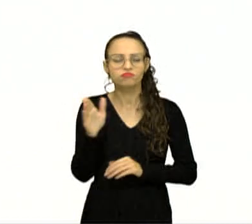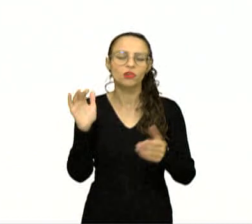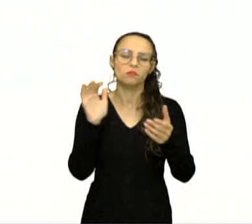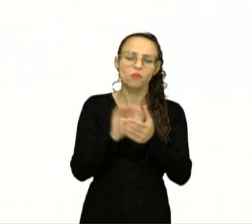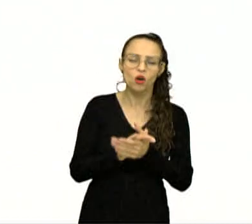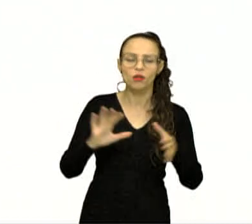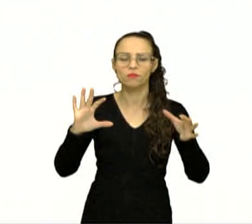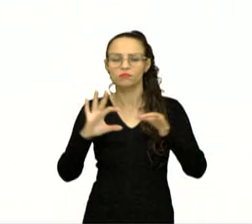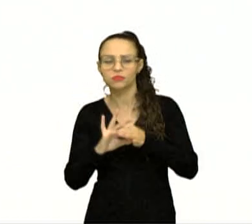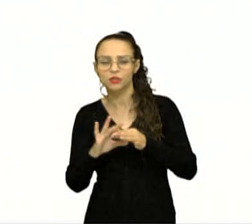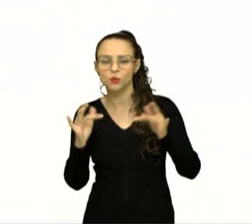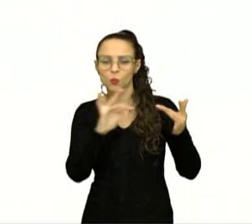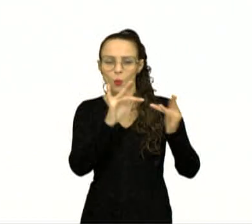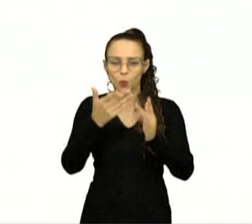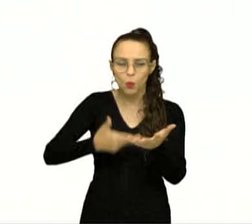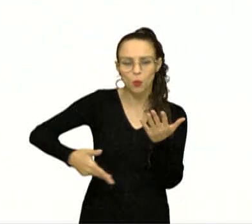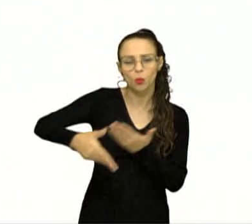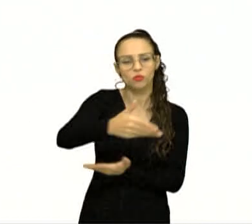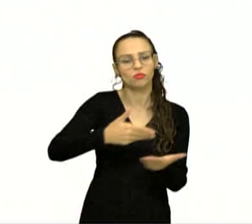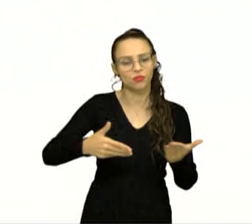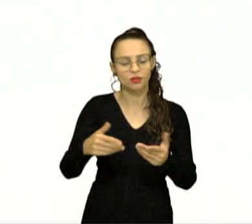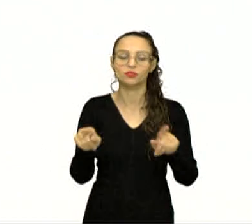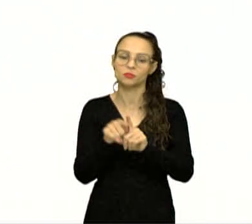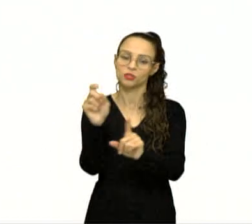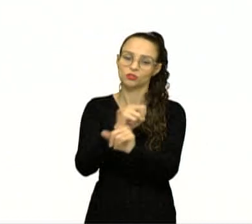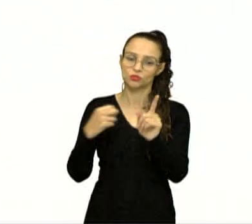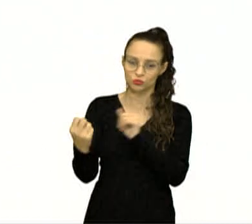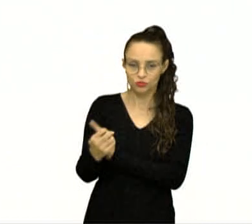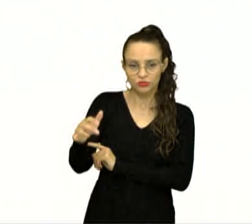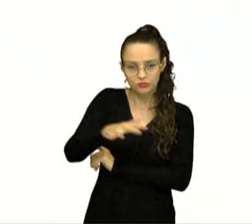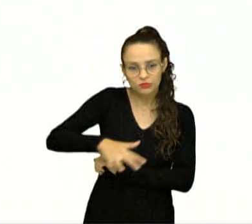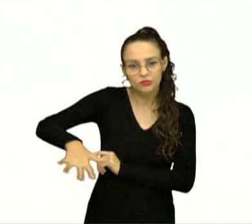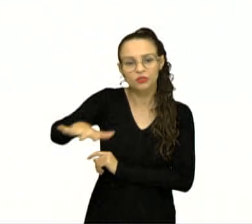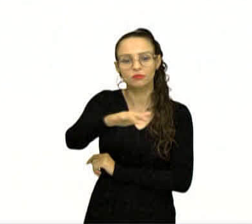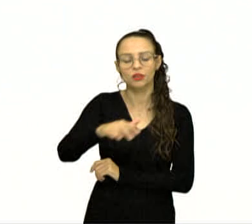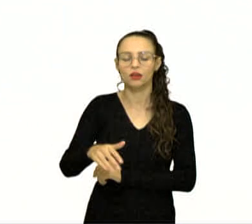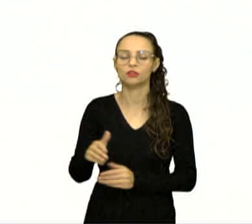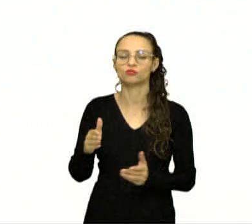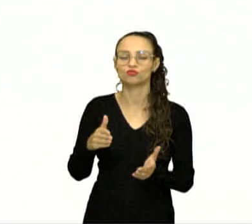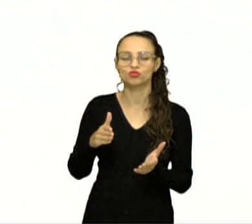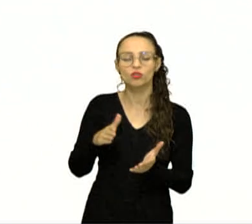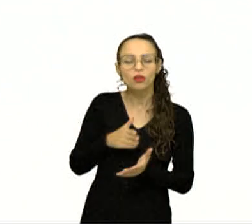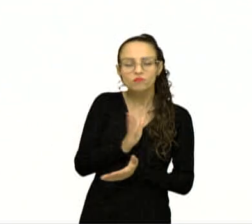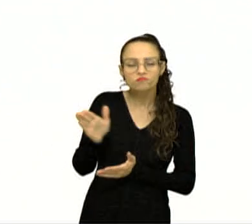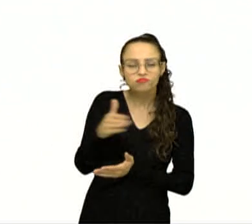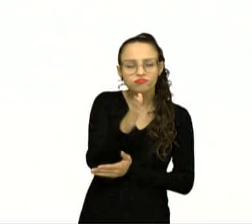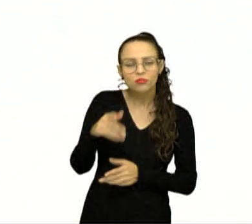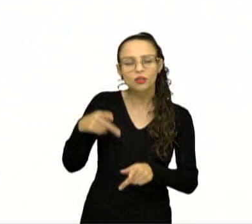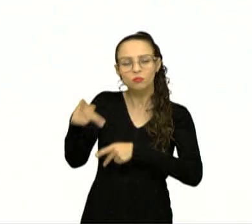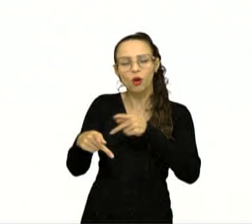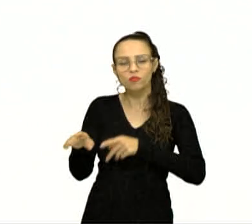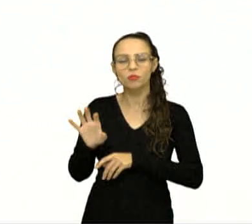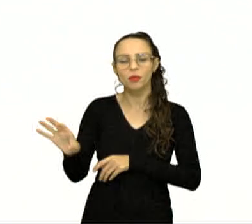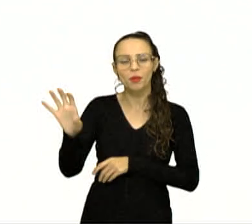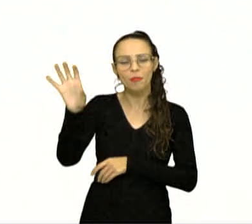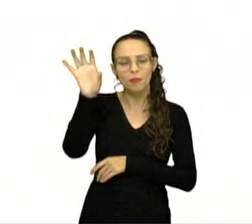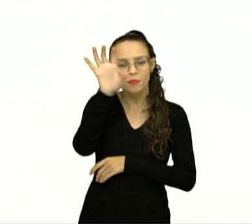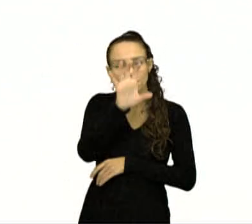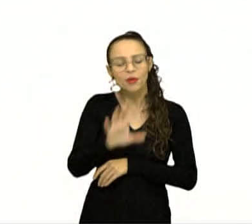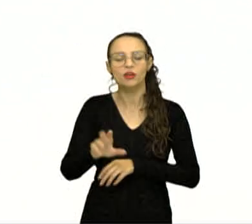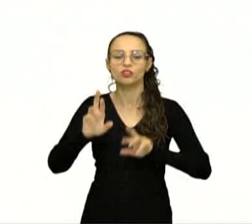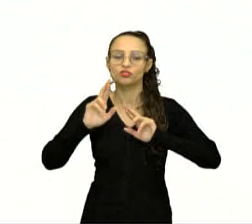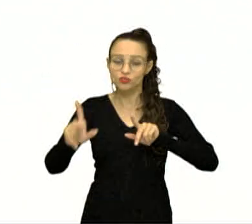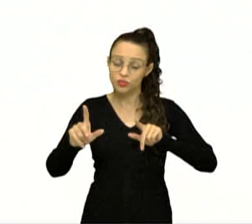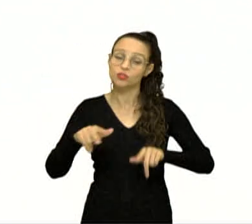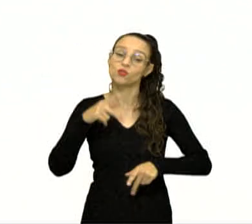mortes, alianças, contatos entre si e com a sociedade não indígena. Rotas diferentes de povoamento da América, cada qual em épocas diferentes, com a vinda